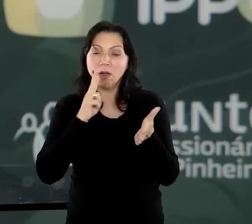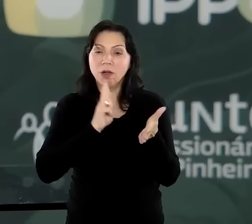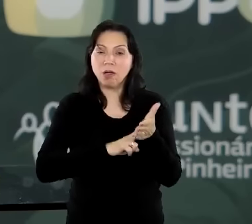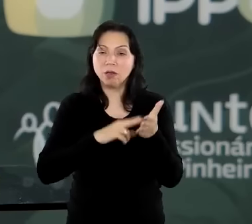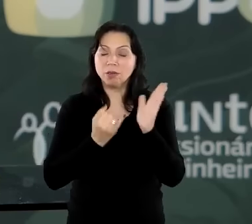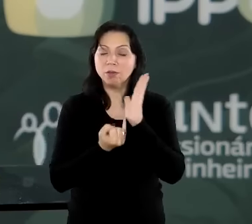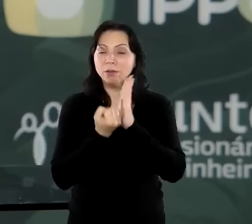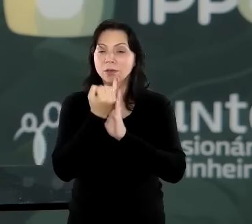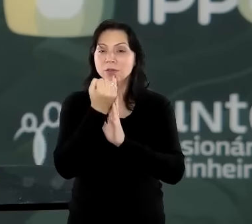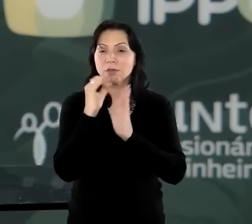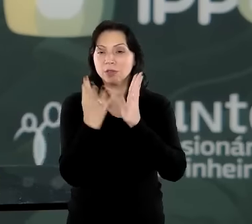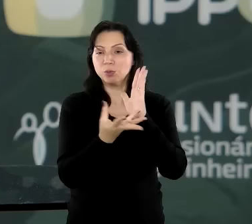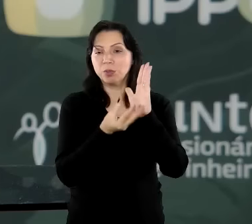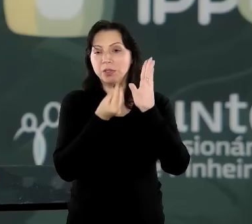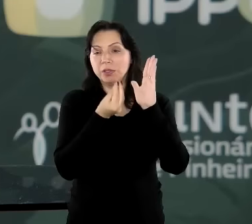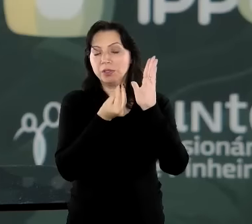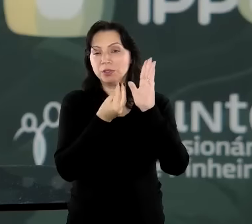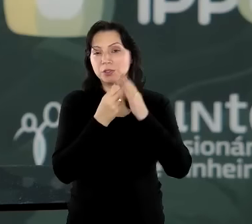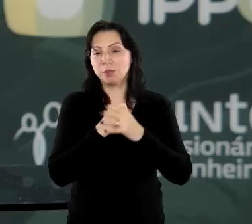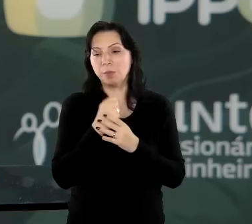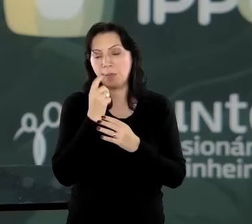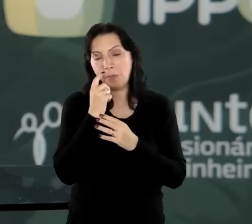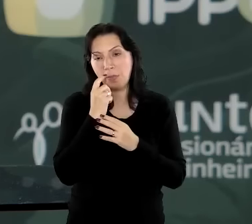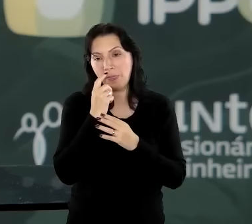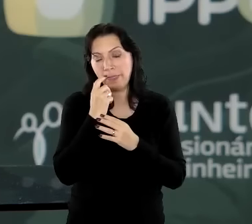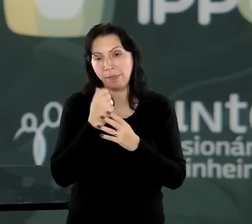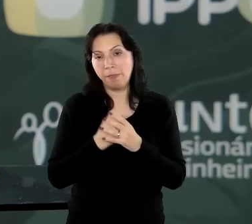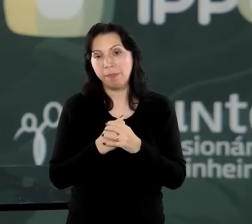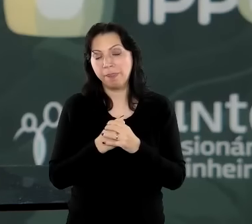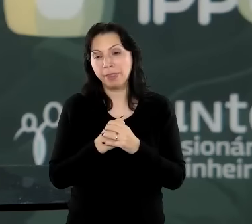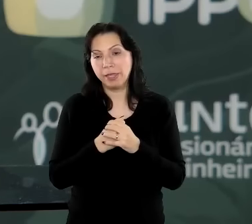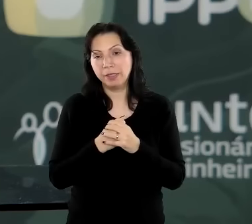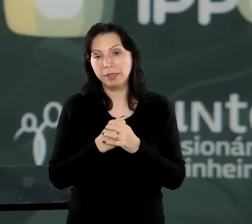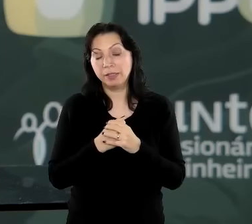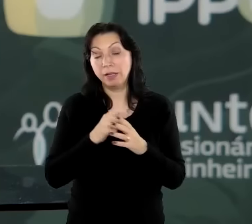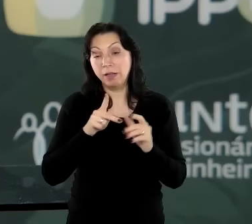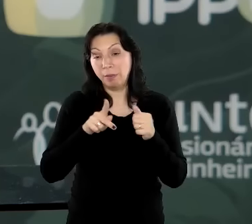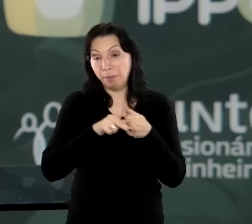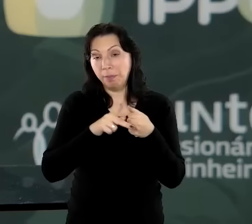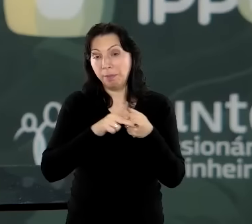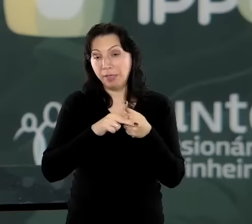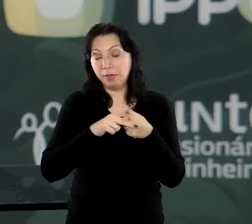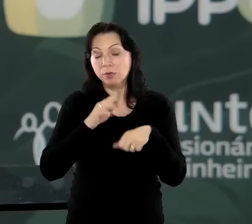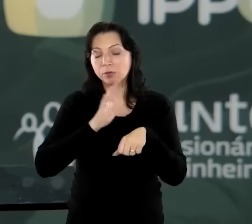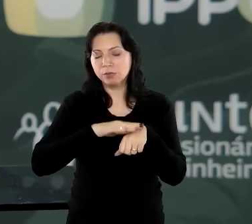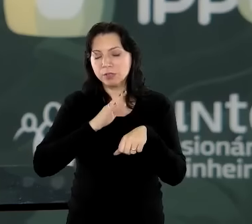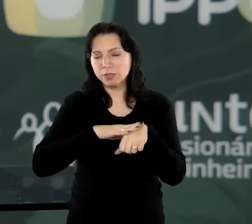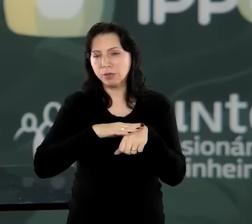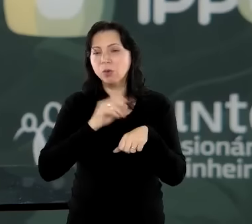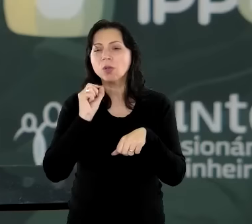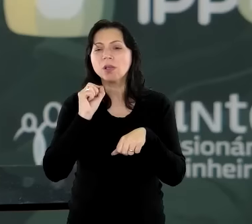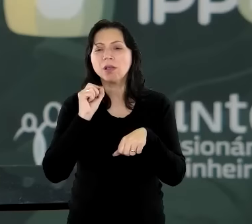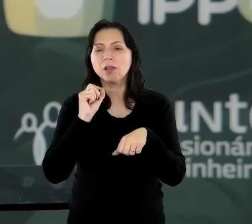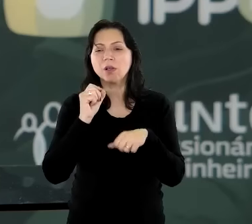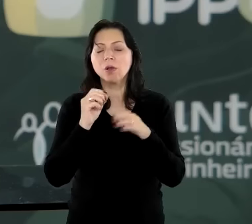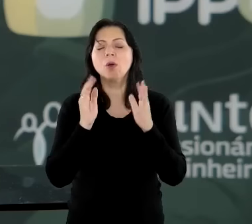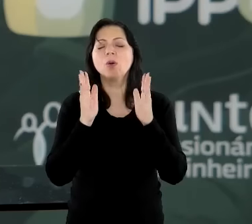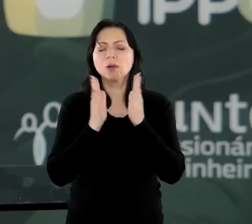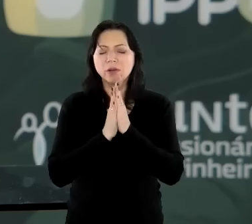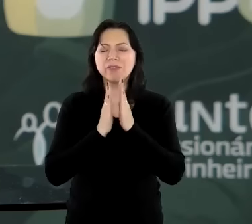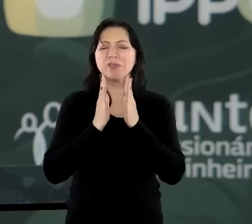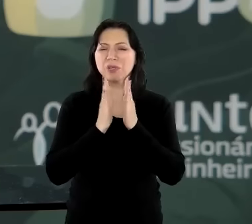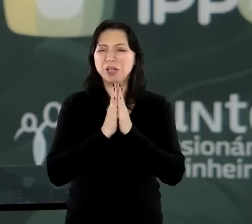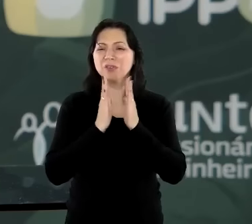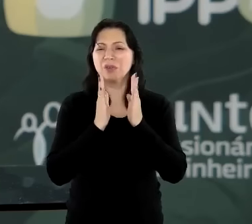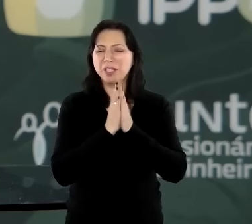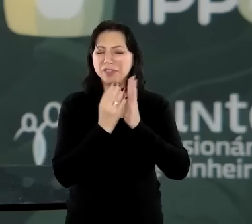É o intercessor. É o que Paulo fazia, dizendo: eu orando por vós sem cessar. Às vezes Paulo orava por igreja